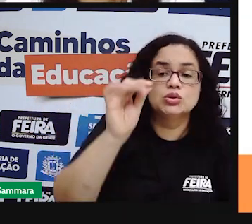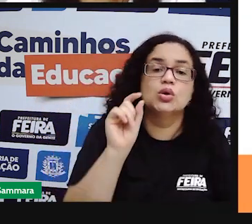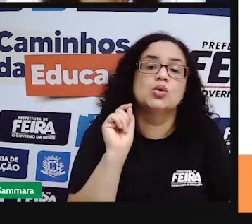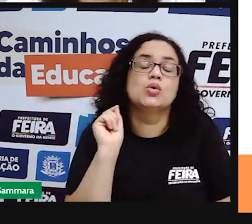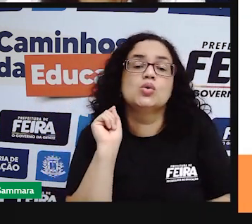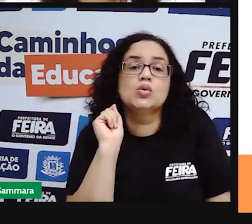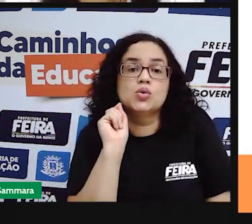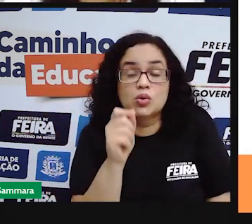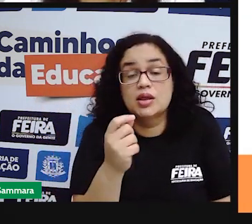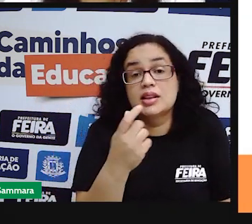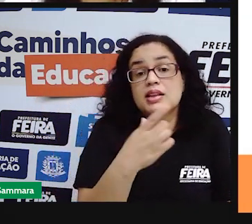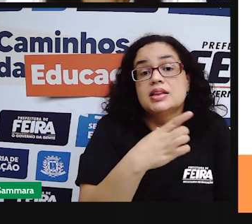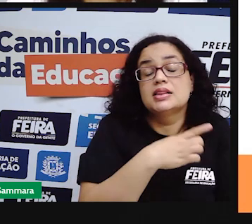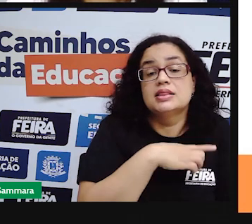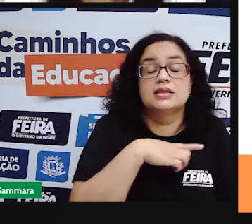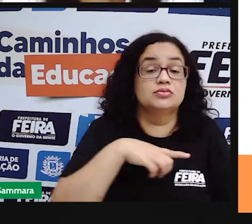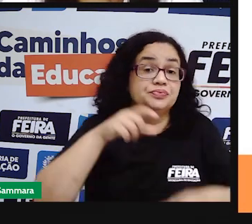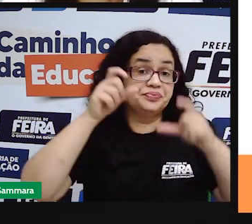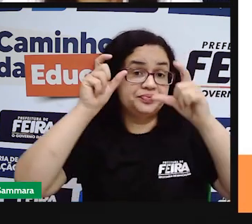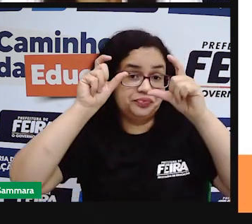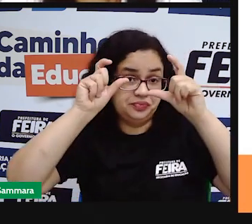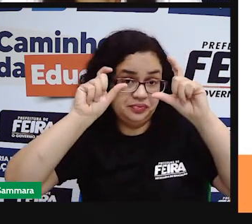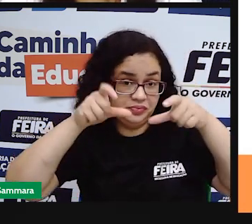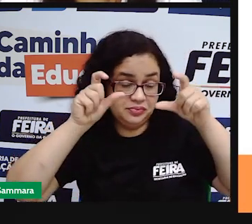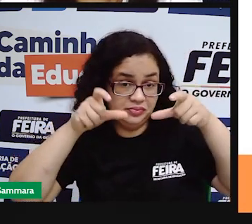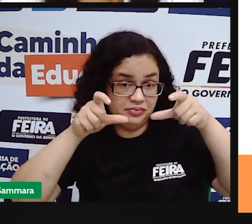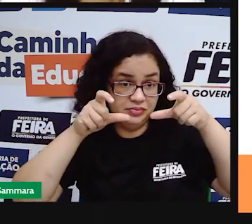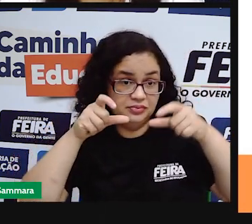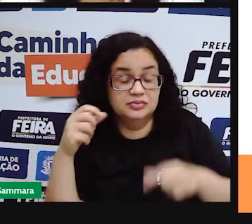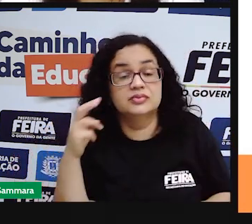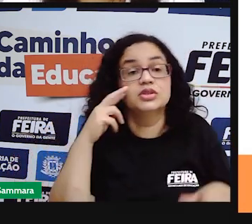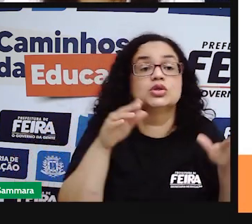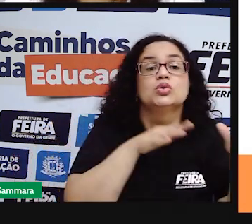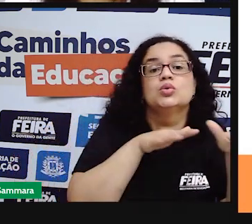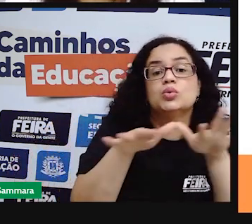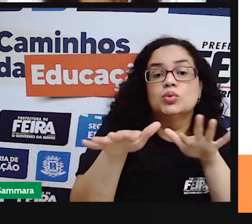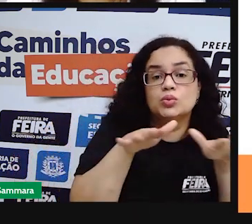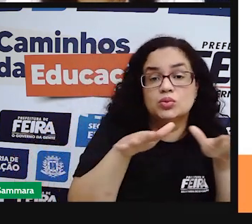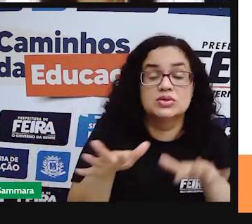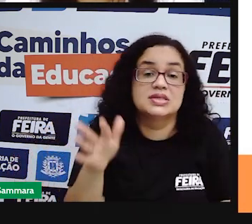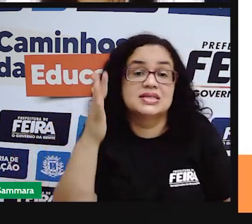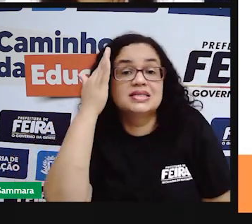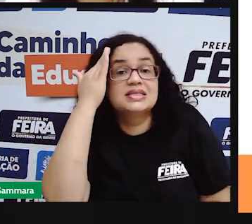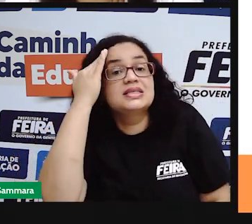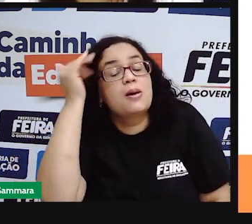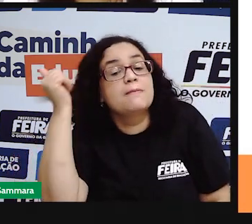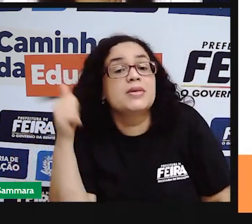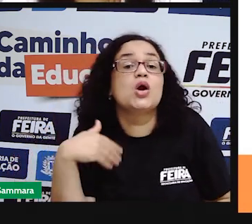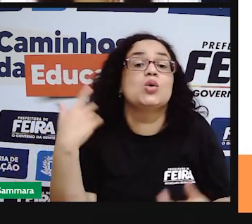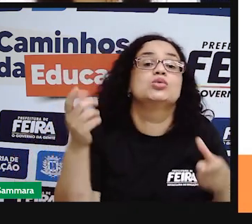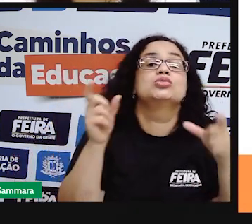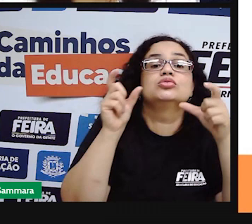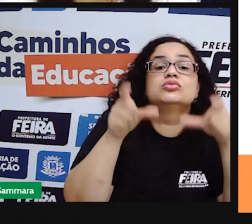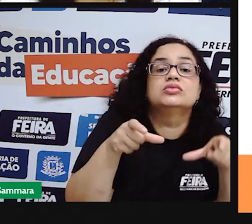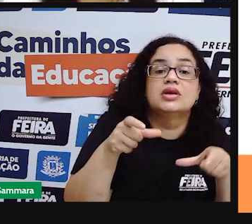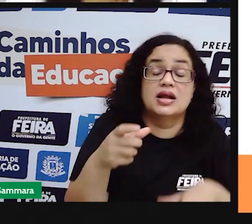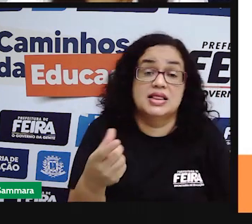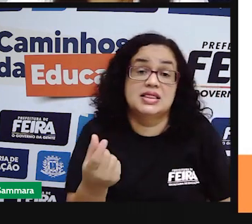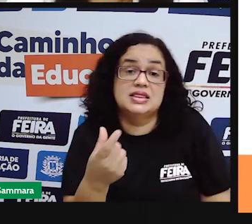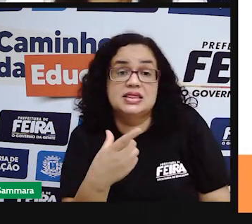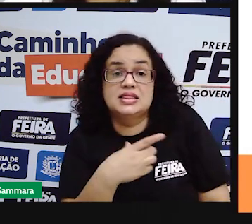nos permitem localizar, nos permitem nos movimentar e sabermos onde estamos. Aí vão aparecer